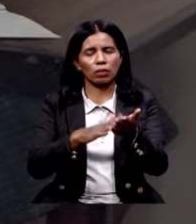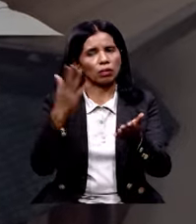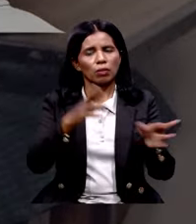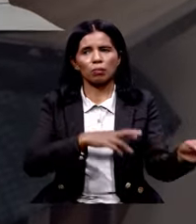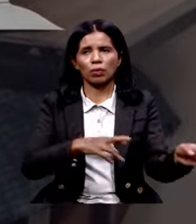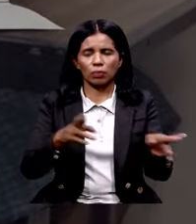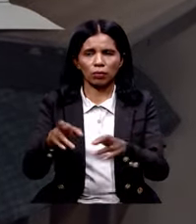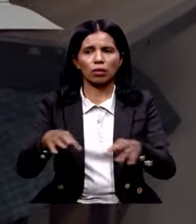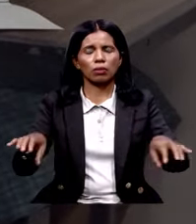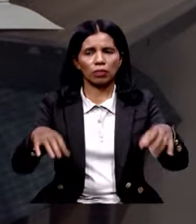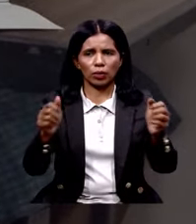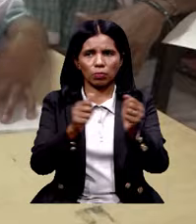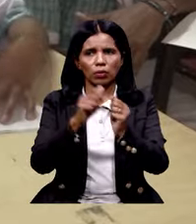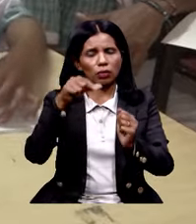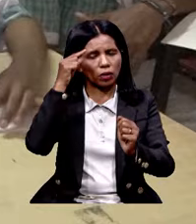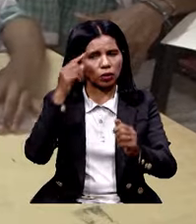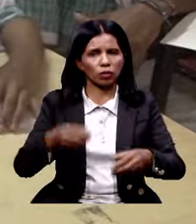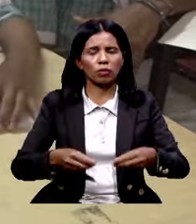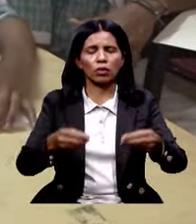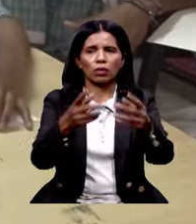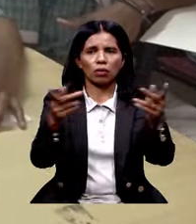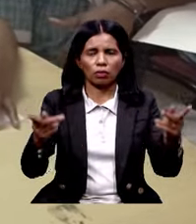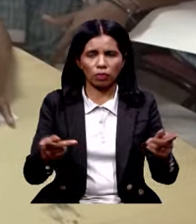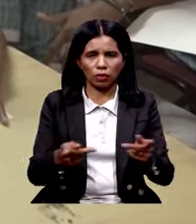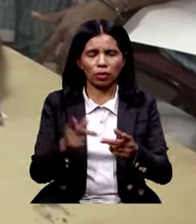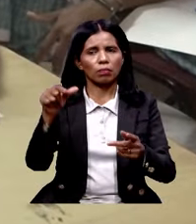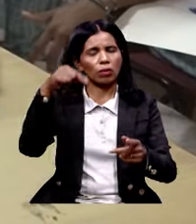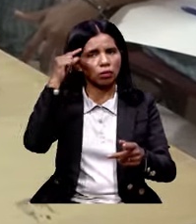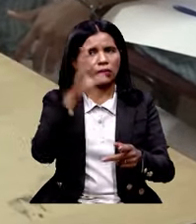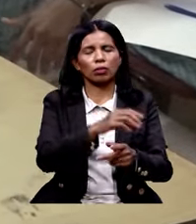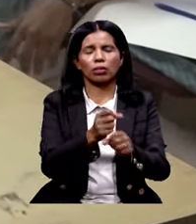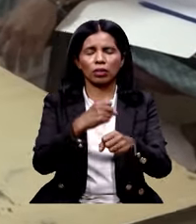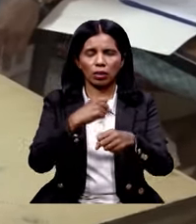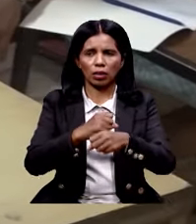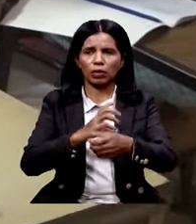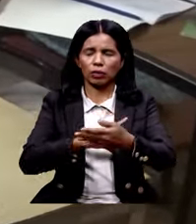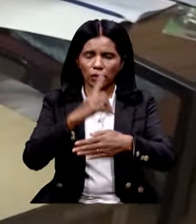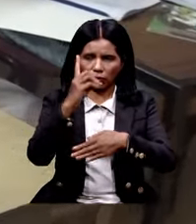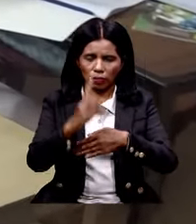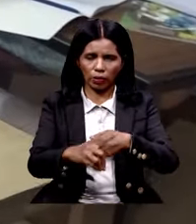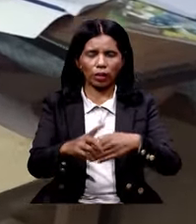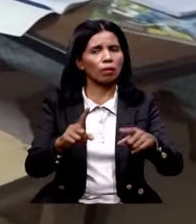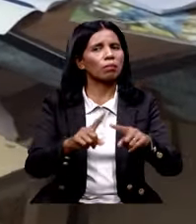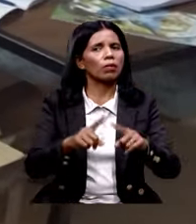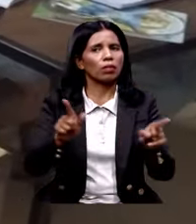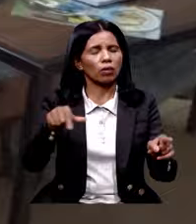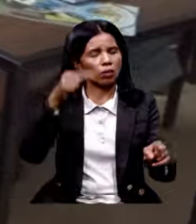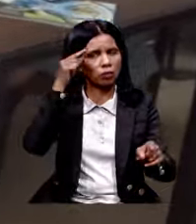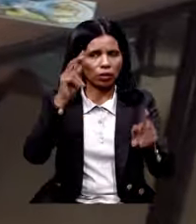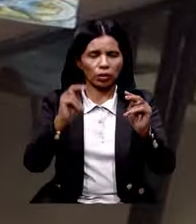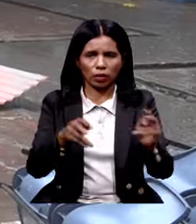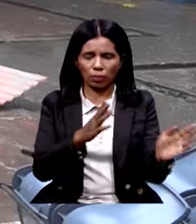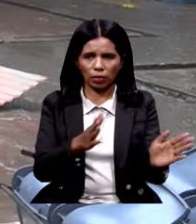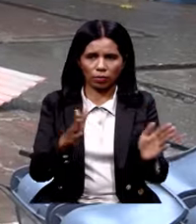a cooperar com o governo, onde oferece fato em refere para o governo, onde rala o desenvolvimento, mas bem, o governo tem que